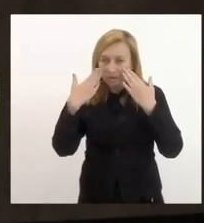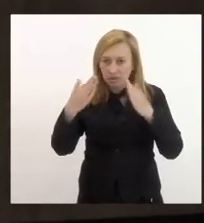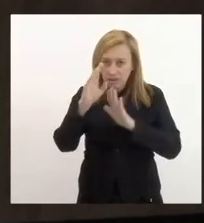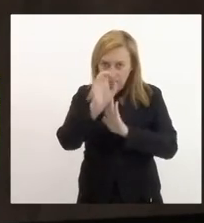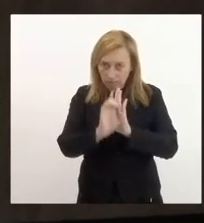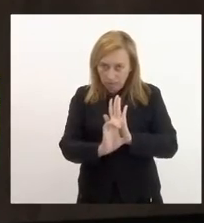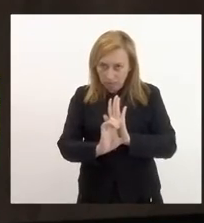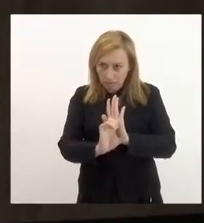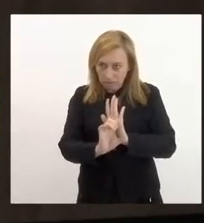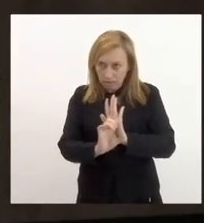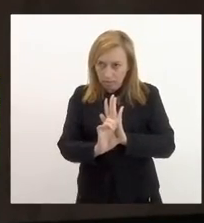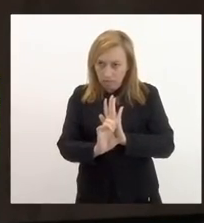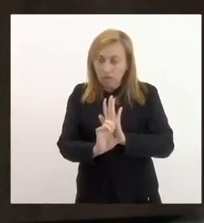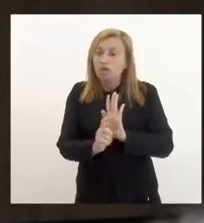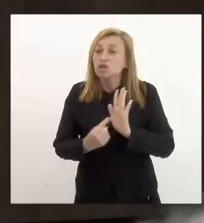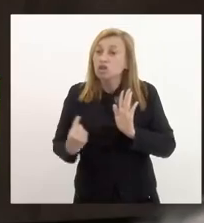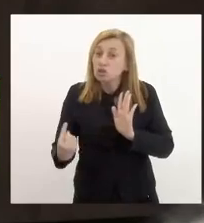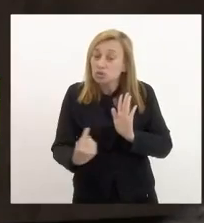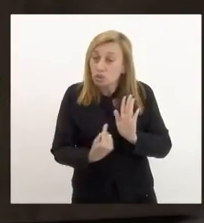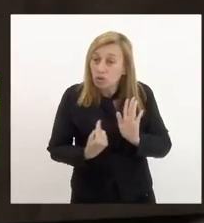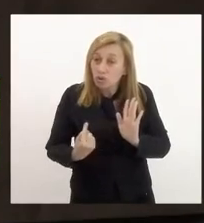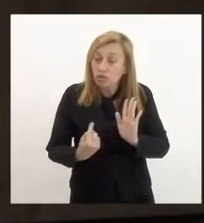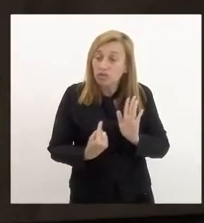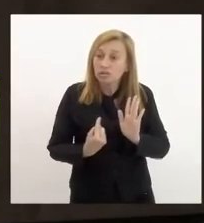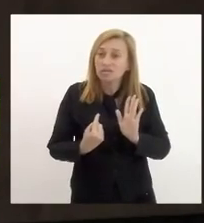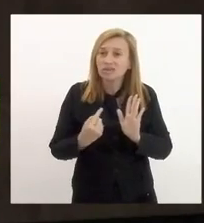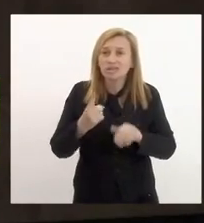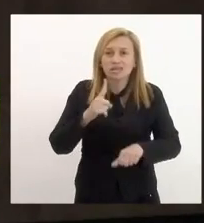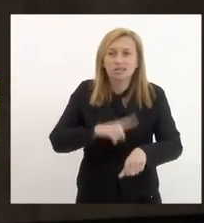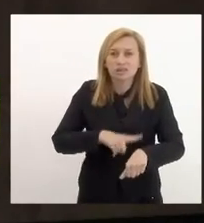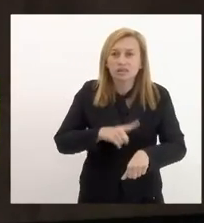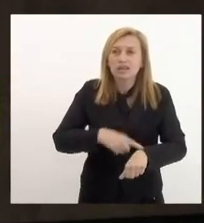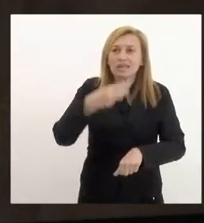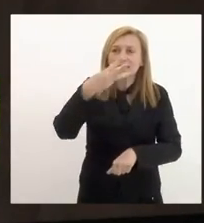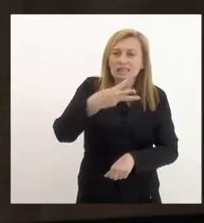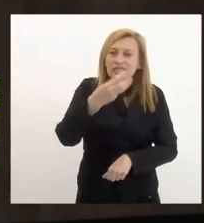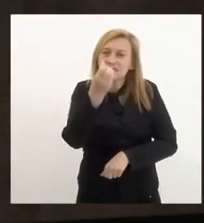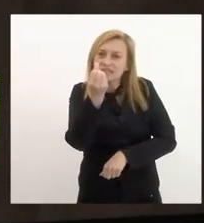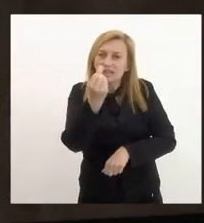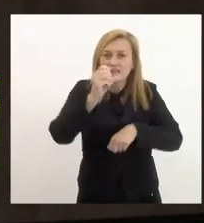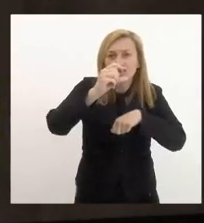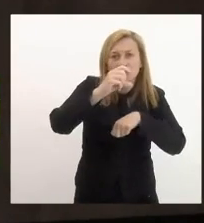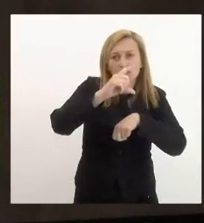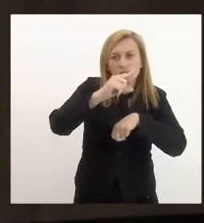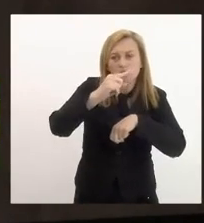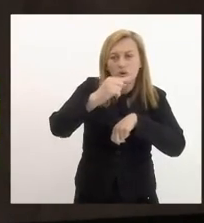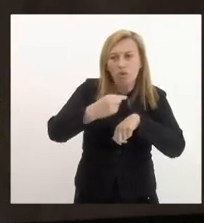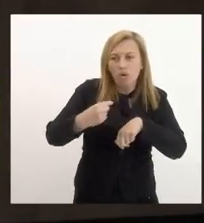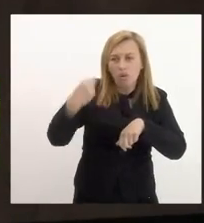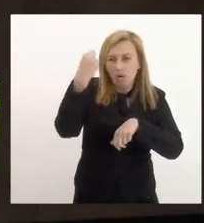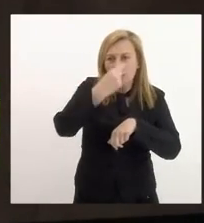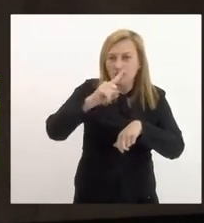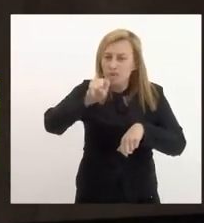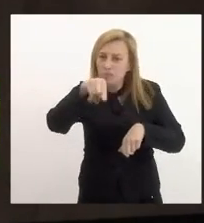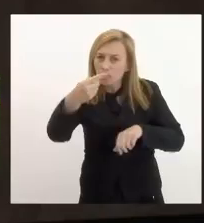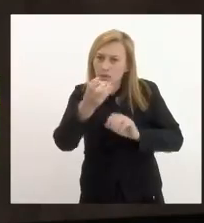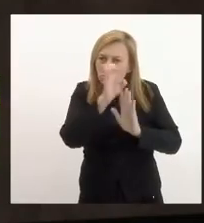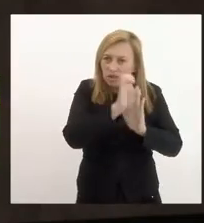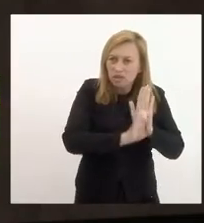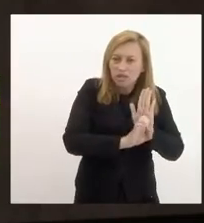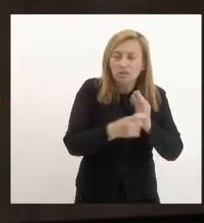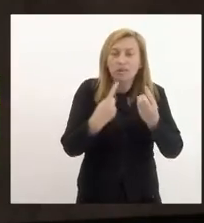emendas e nós temos estamos tendo nesse momento 36 horas após a emenda